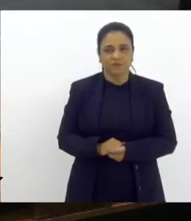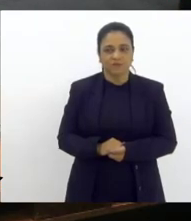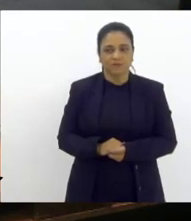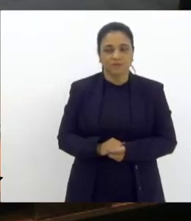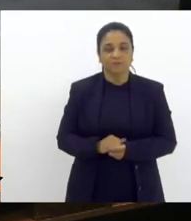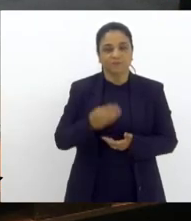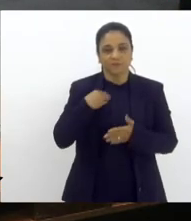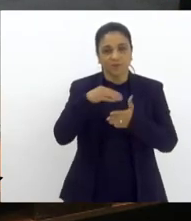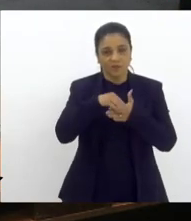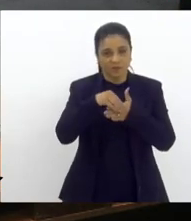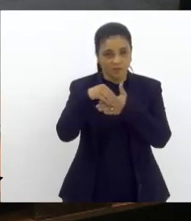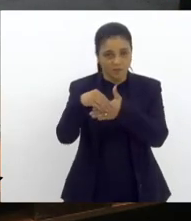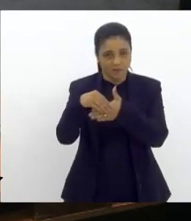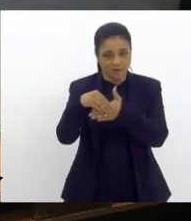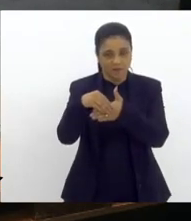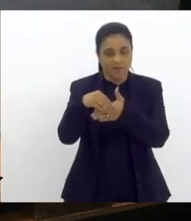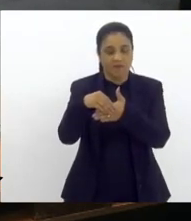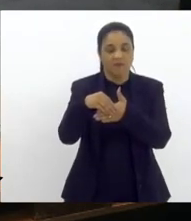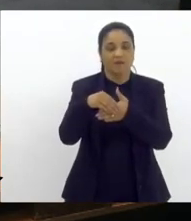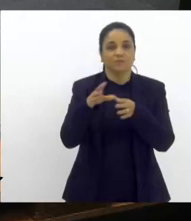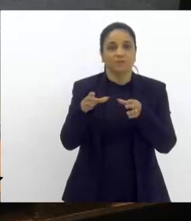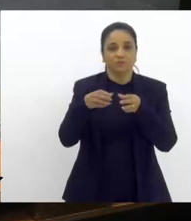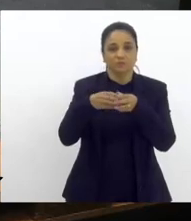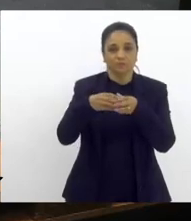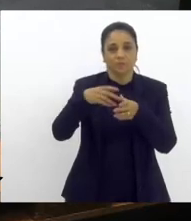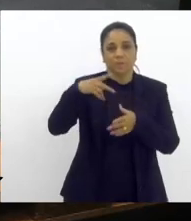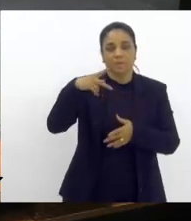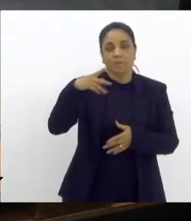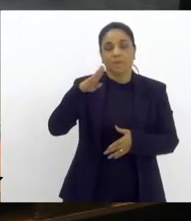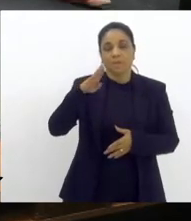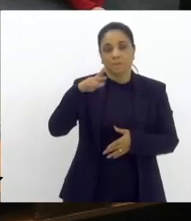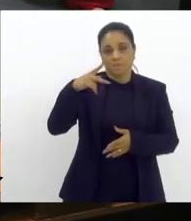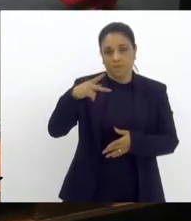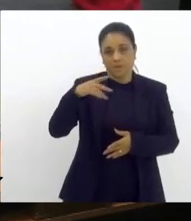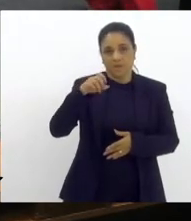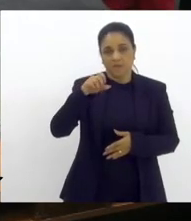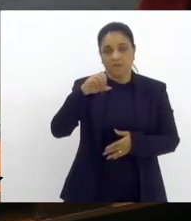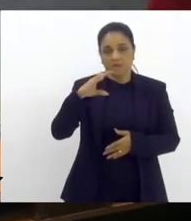queria encaminhar pela bancada Do PCB o voto sim